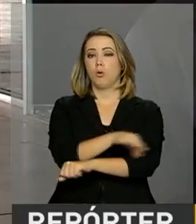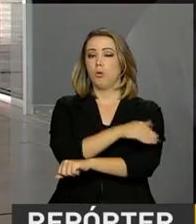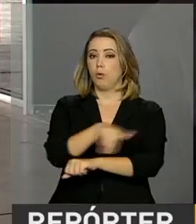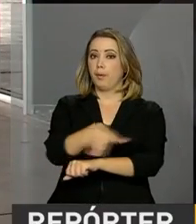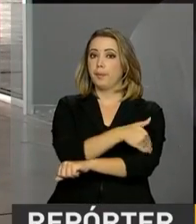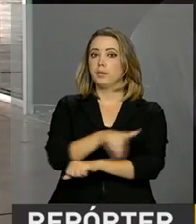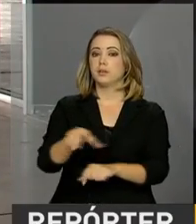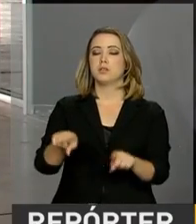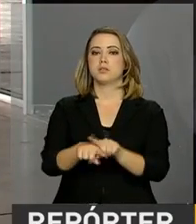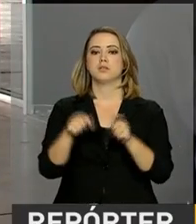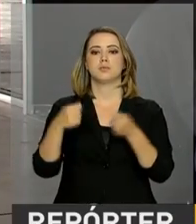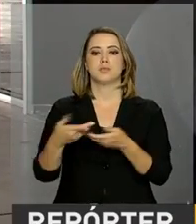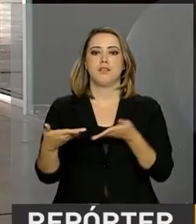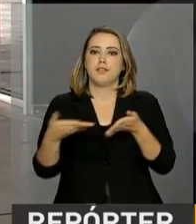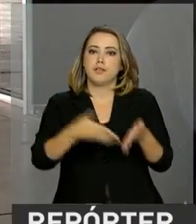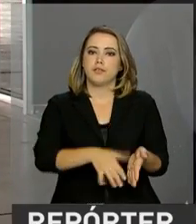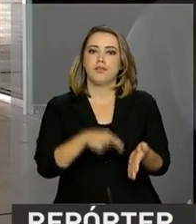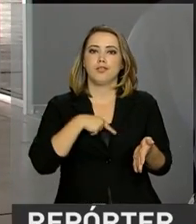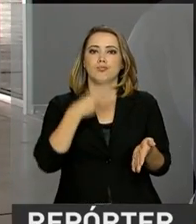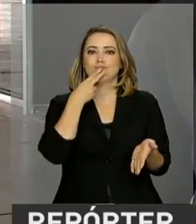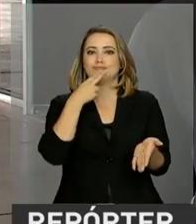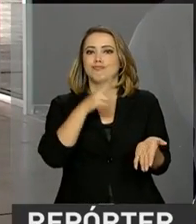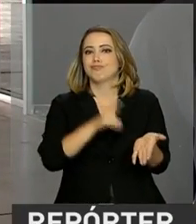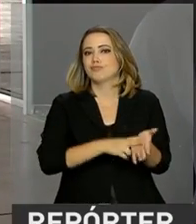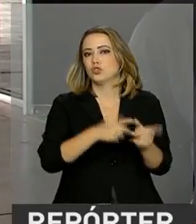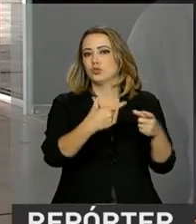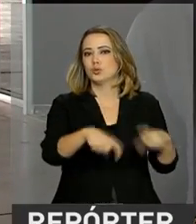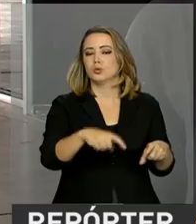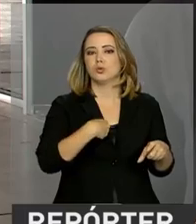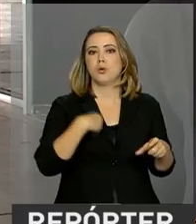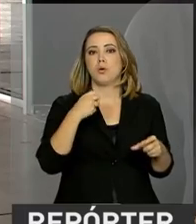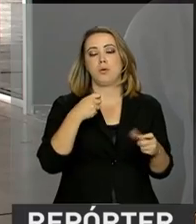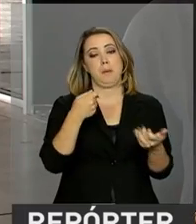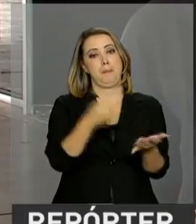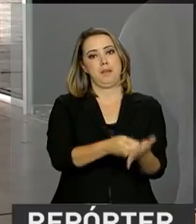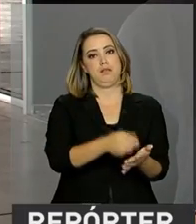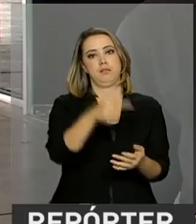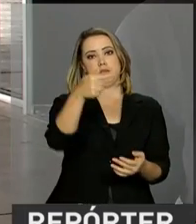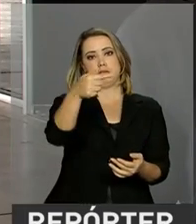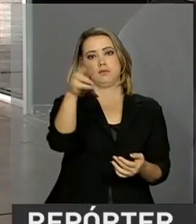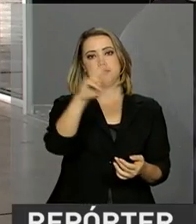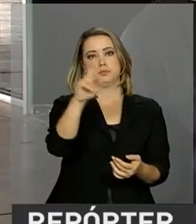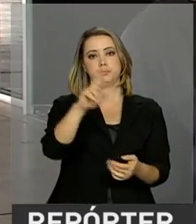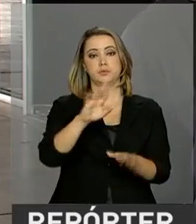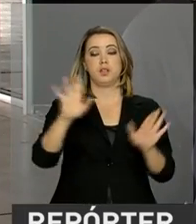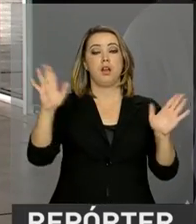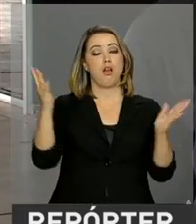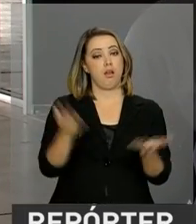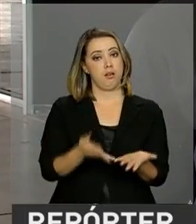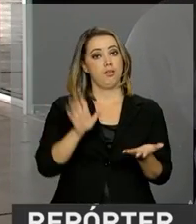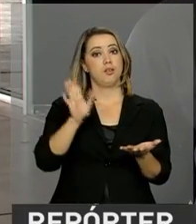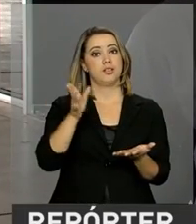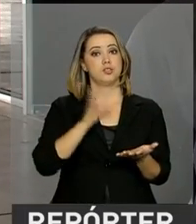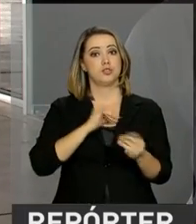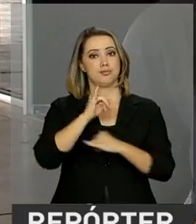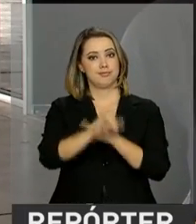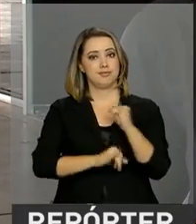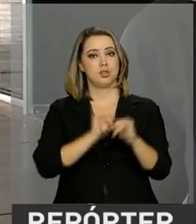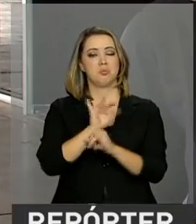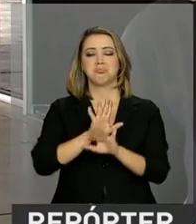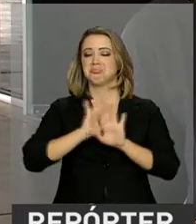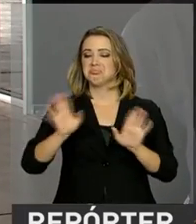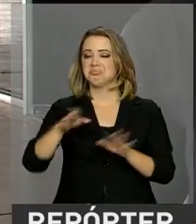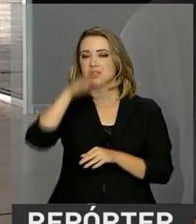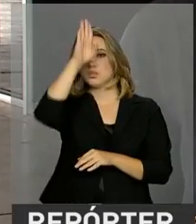que vir a agências dos Correios como esta aqui em Brasília e pagar R 7 com formulário eletrônico o serviço Será